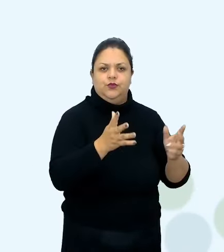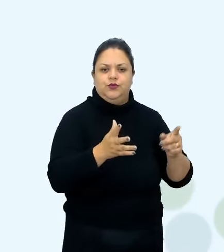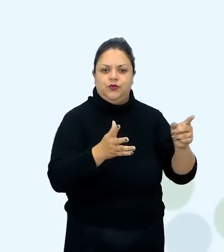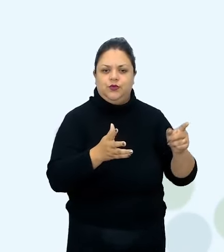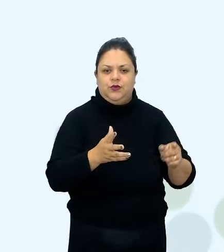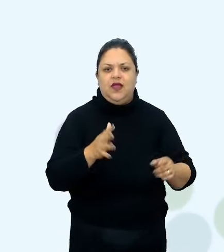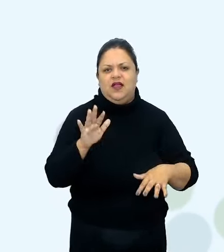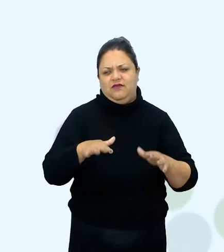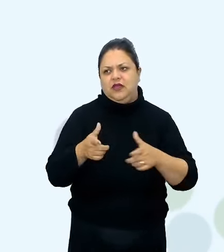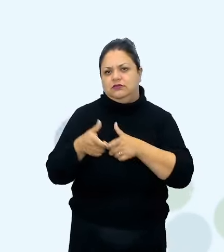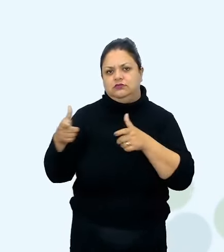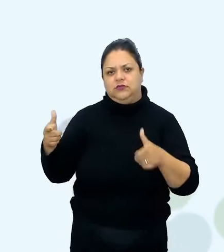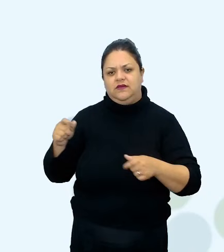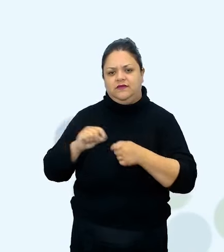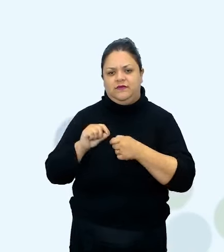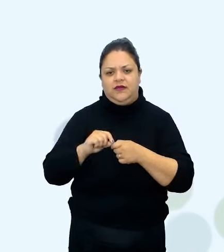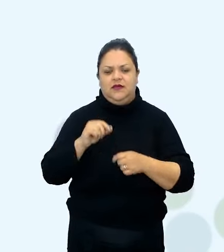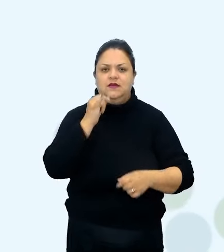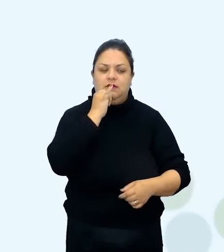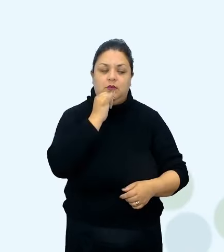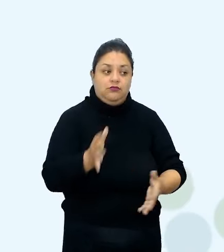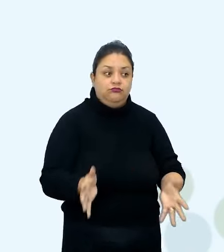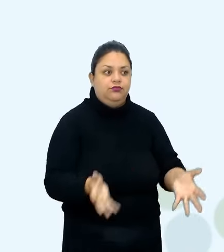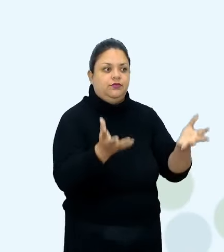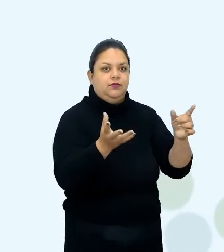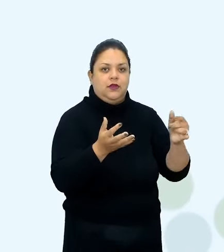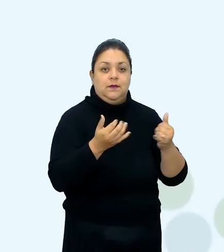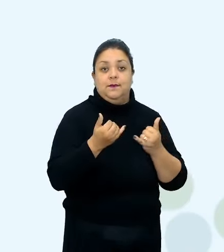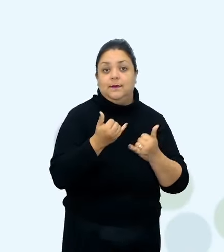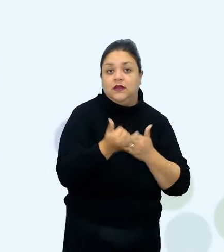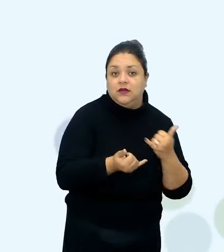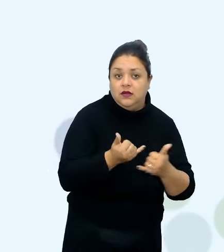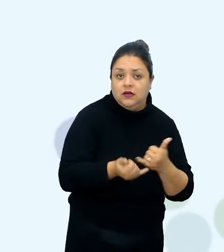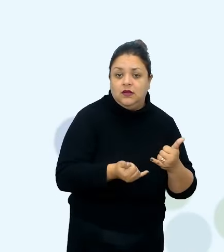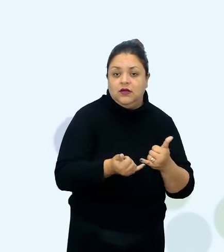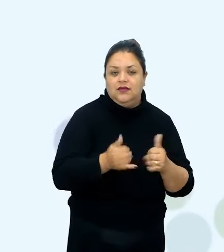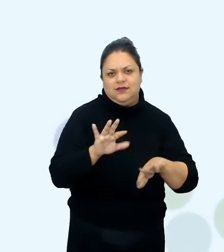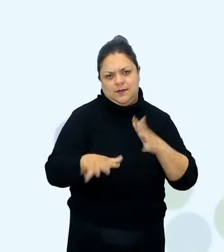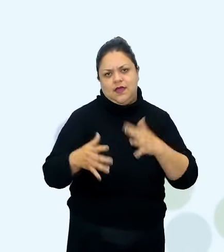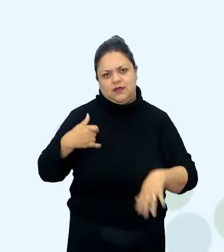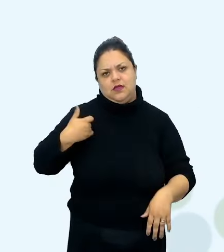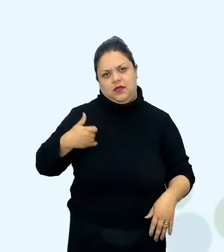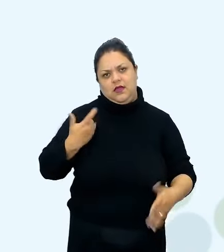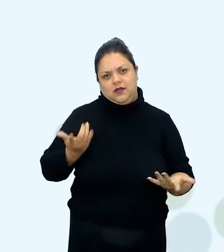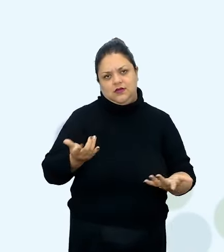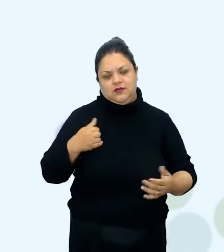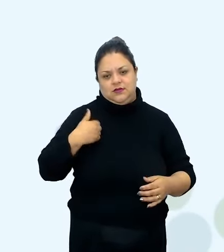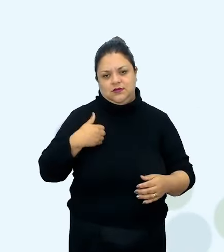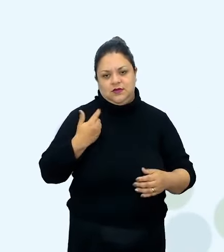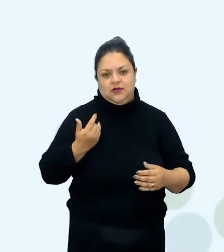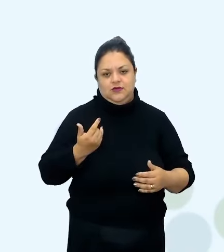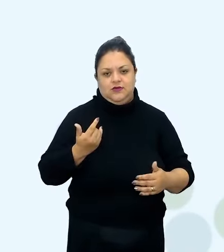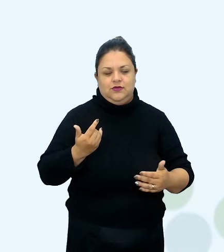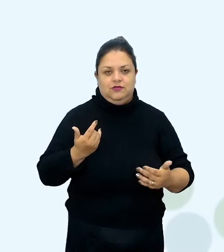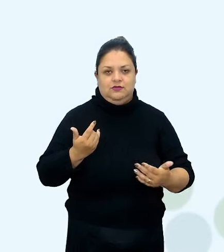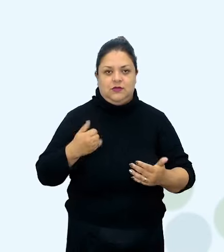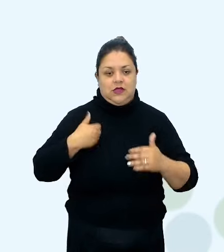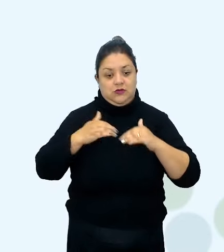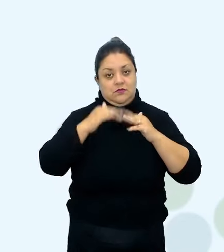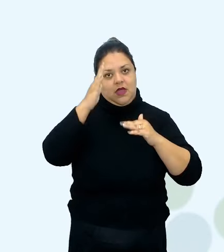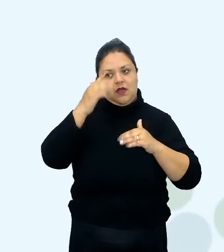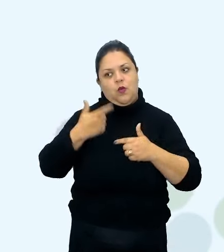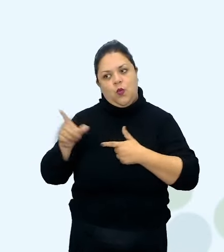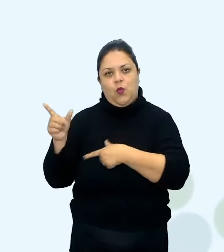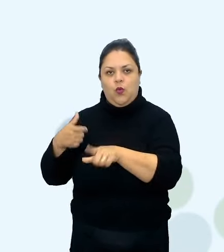faz isso por meio do brincar, né? Dependendo da idade, é lógico, a gente vai interagir com outros materiais, mas quando